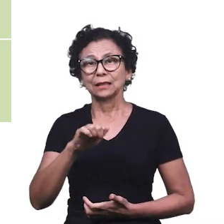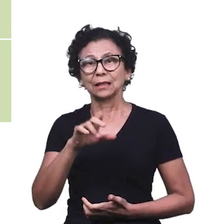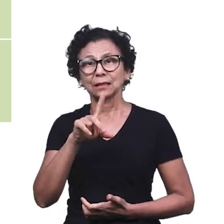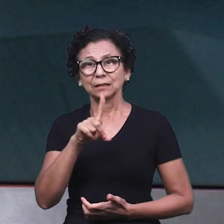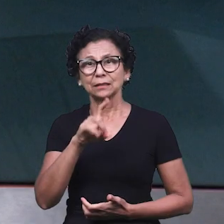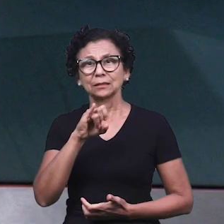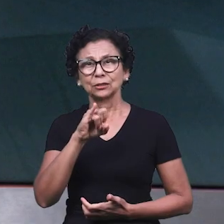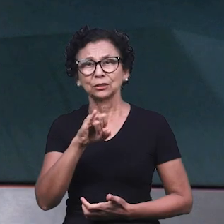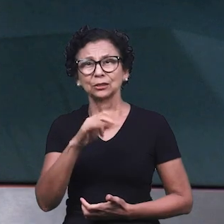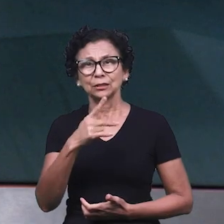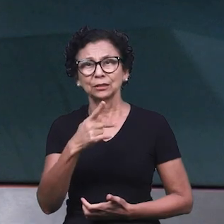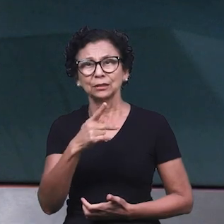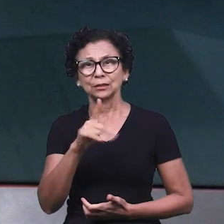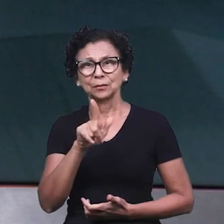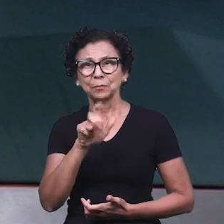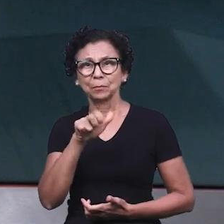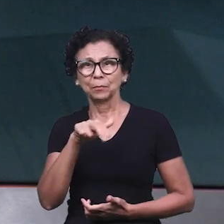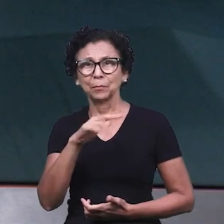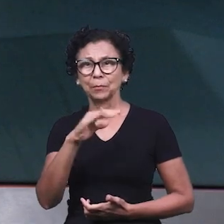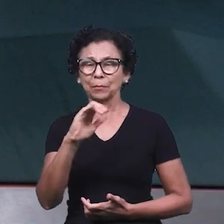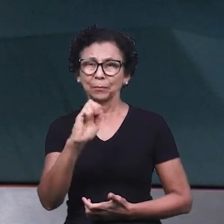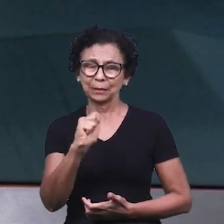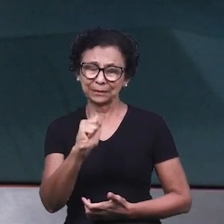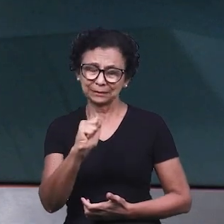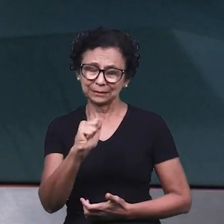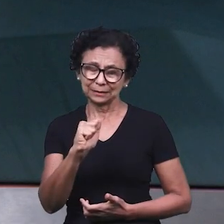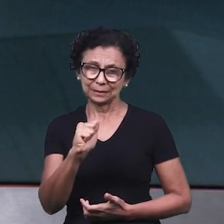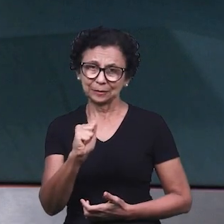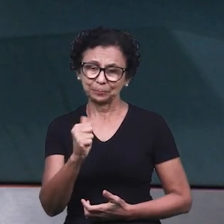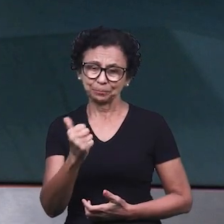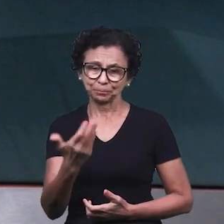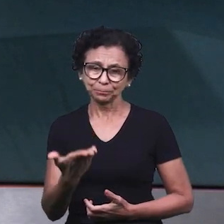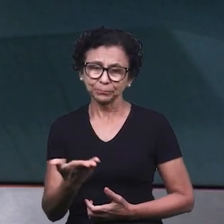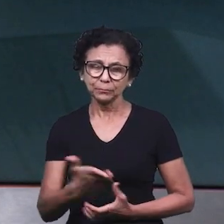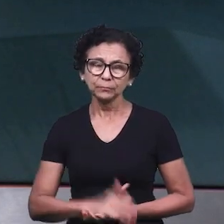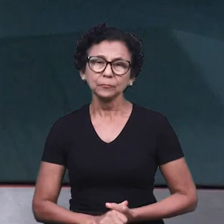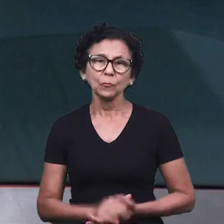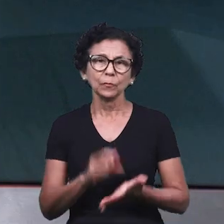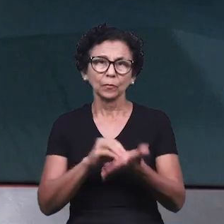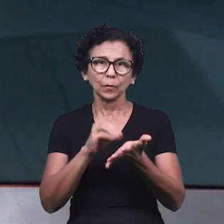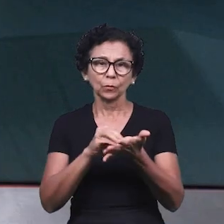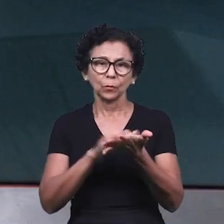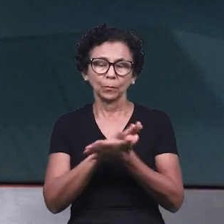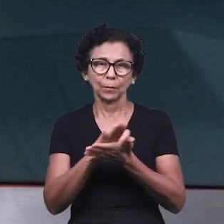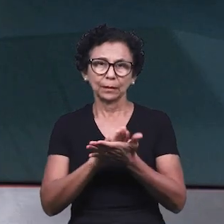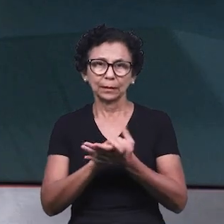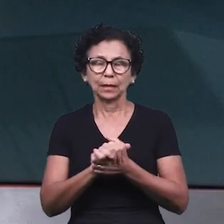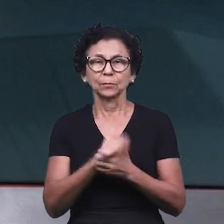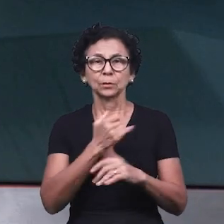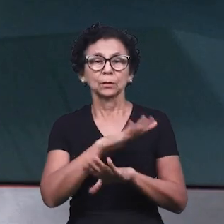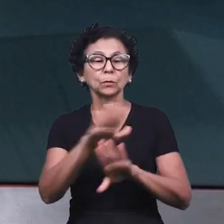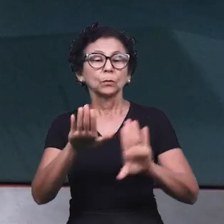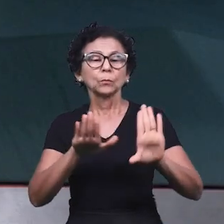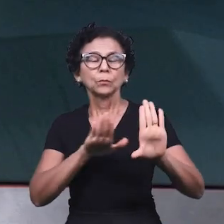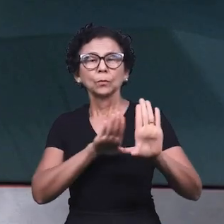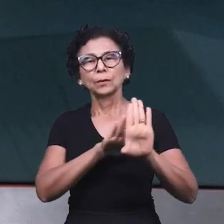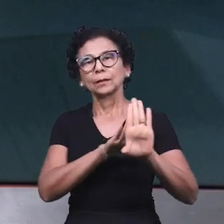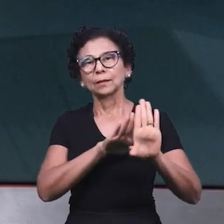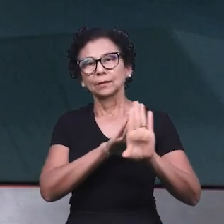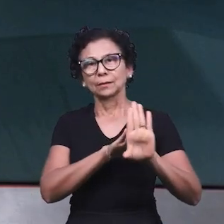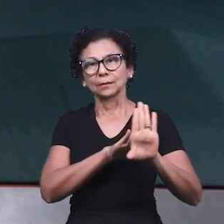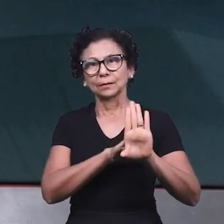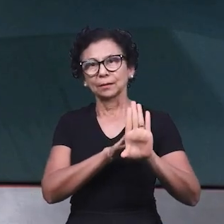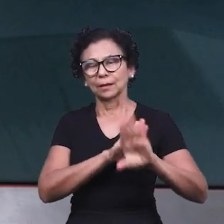inadimplência. Aí as coisas já mudaram de figura, porque por trás